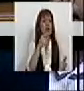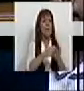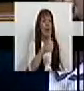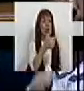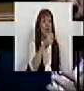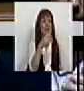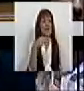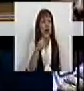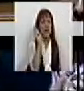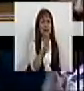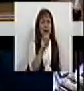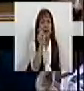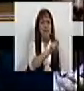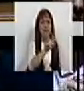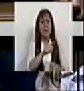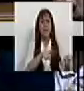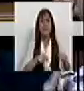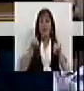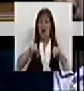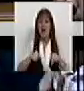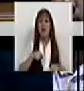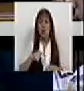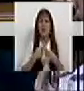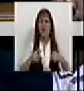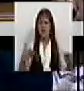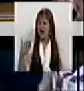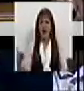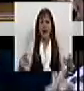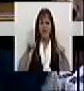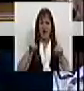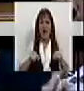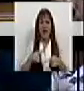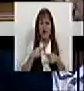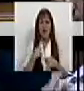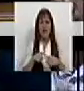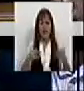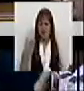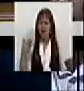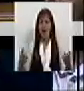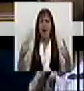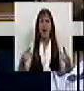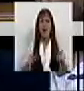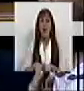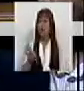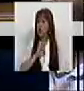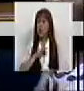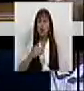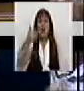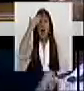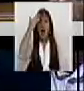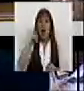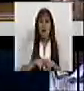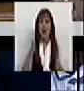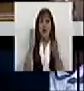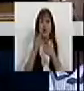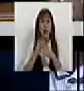euros para lá estar. E aqui é que entra a nossa diferença. Aqui é que entra a nossa diferença. É que os senhores acham